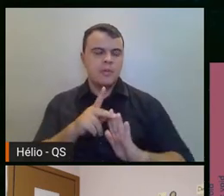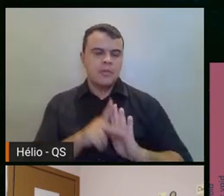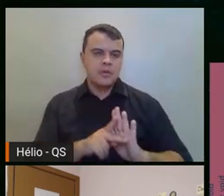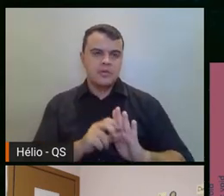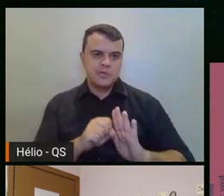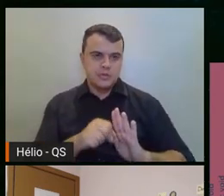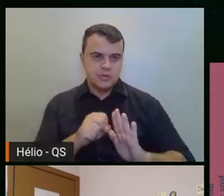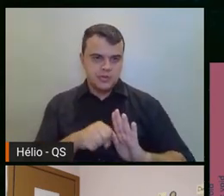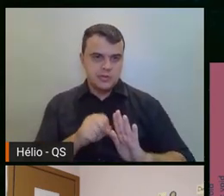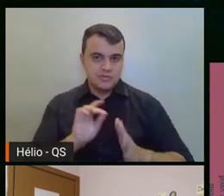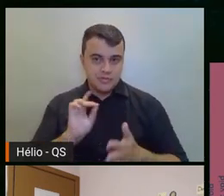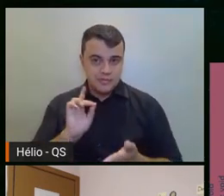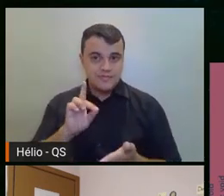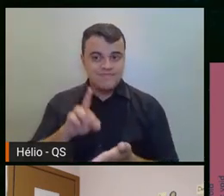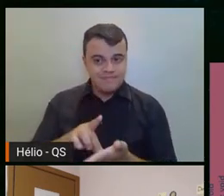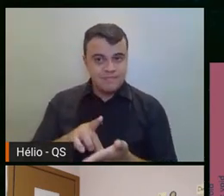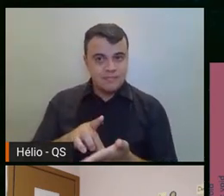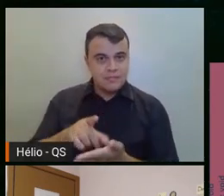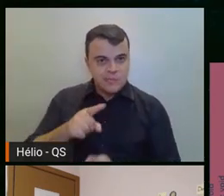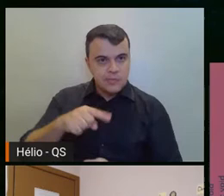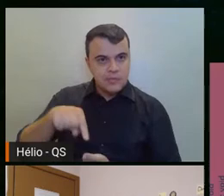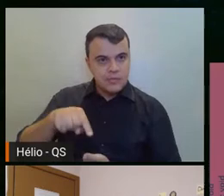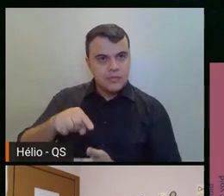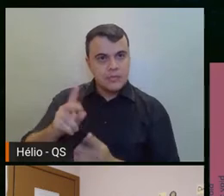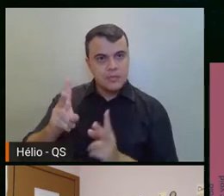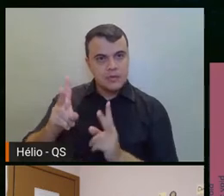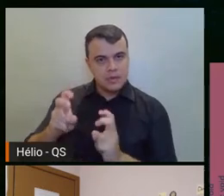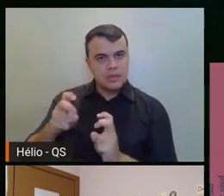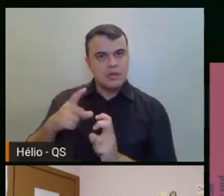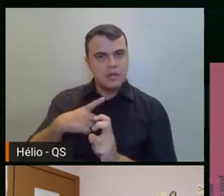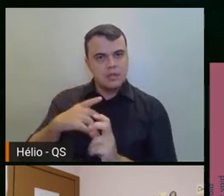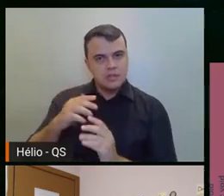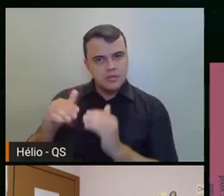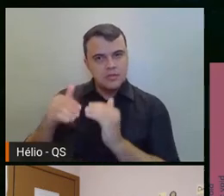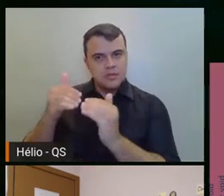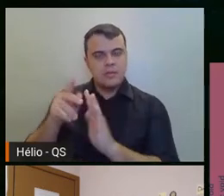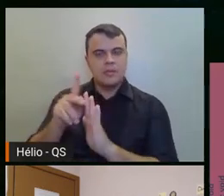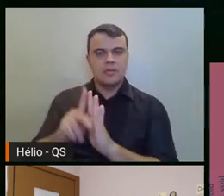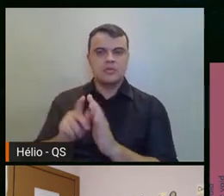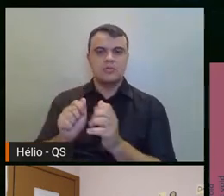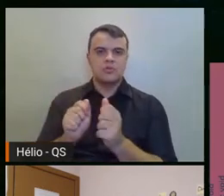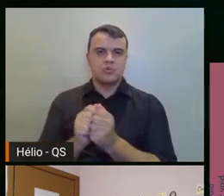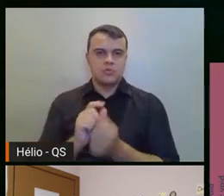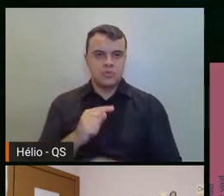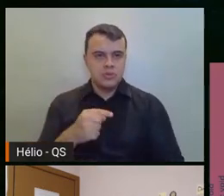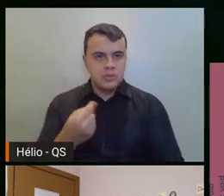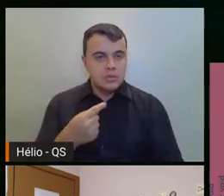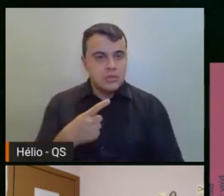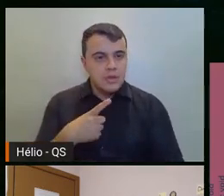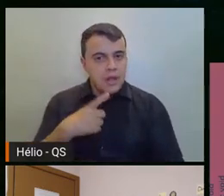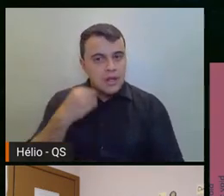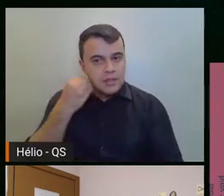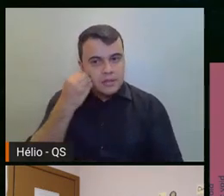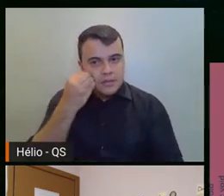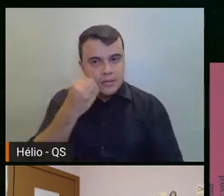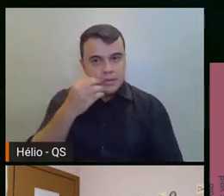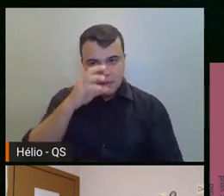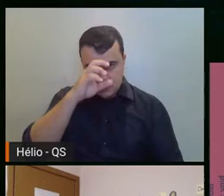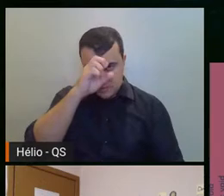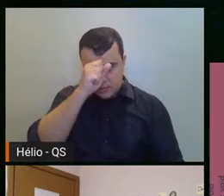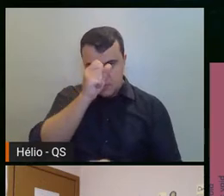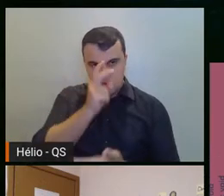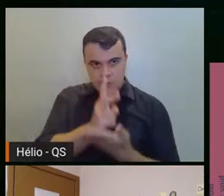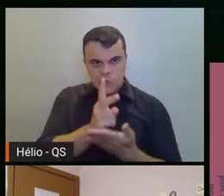reais ele é baseado em modelos reais você vai desenvolver projetos junto com a gente você vai ter uma experiência de aprendizado